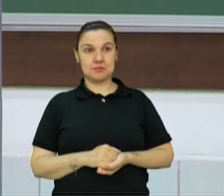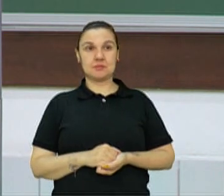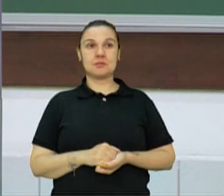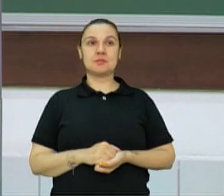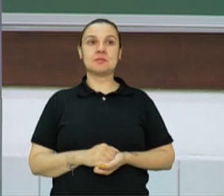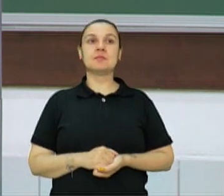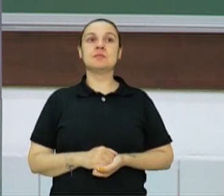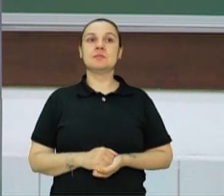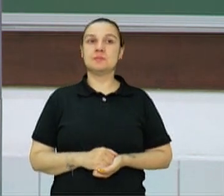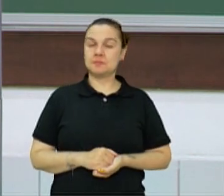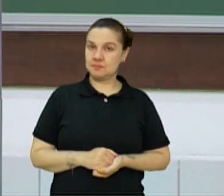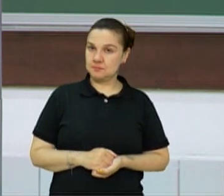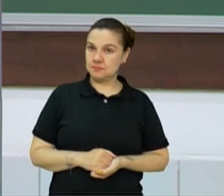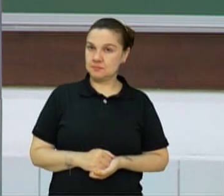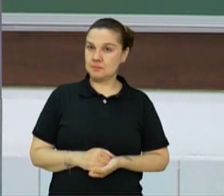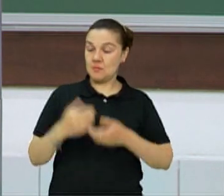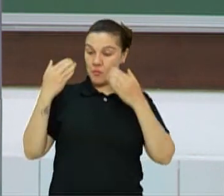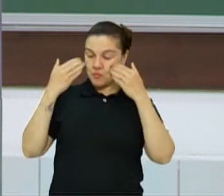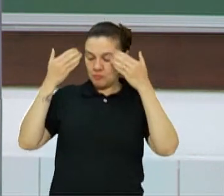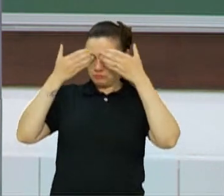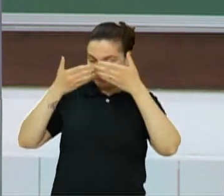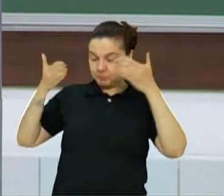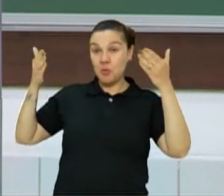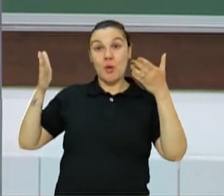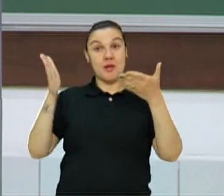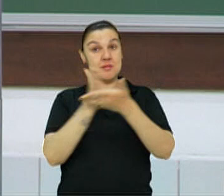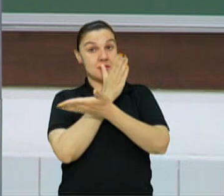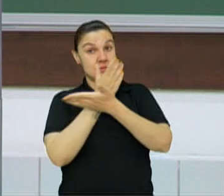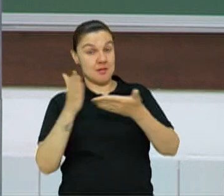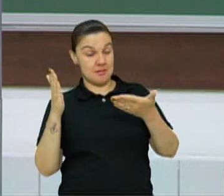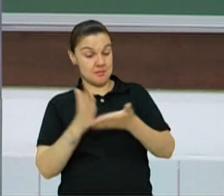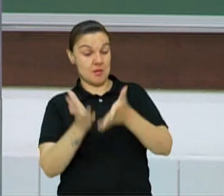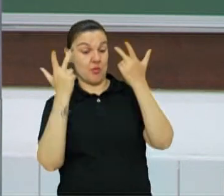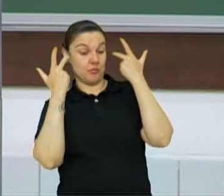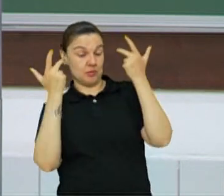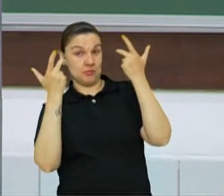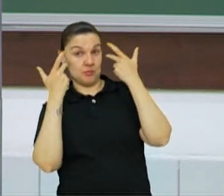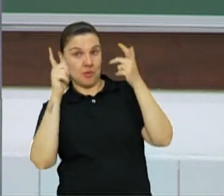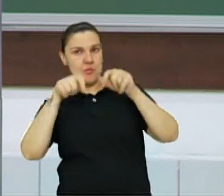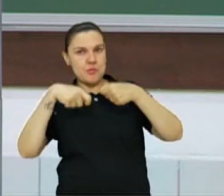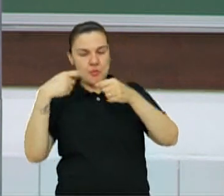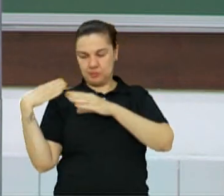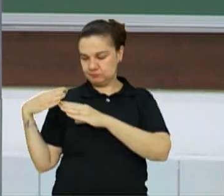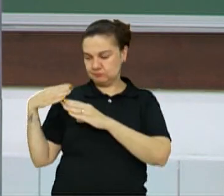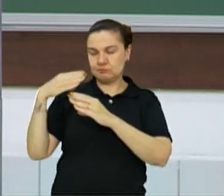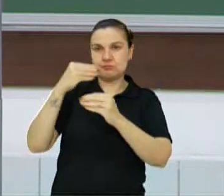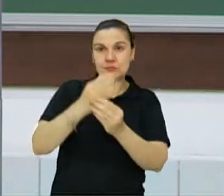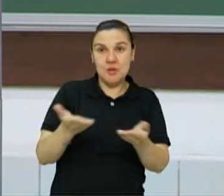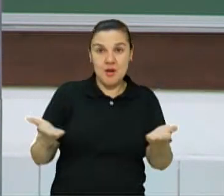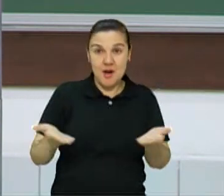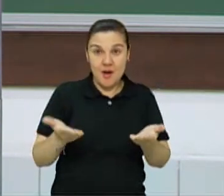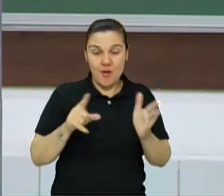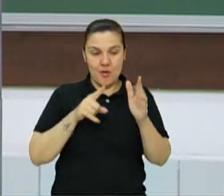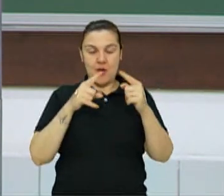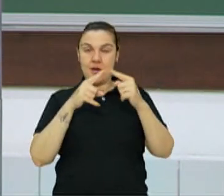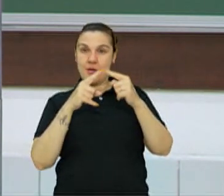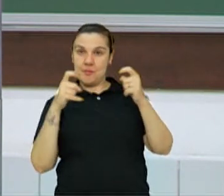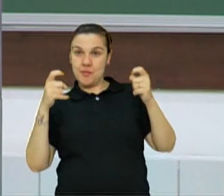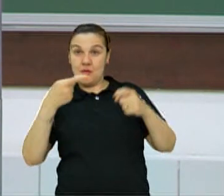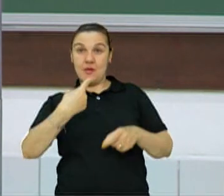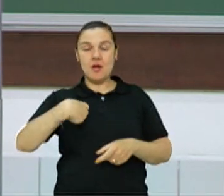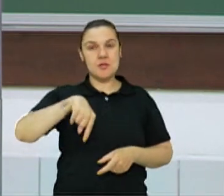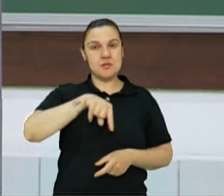ultimamente. Sob a luz da seleção natural e sobre conhecimentos atuais da biologia, nós